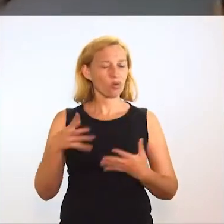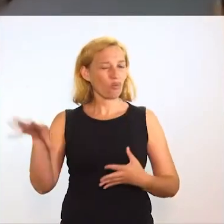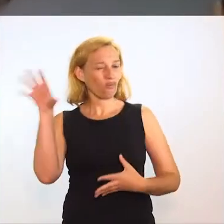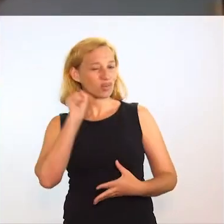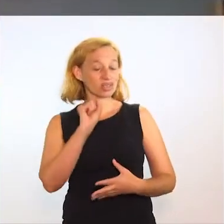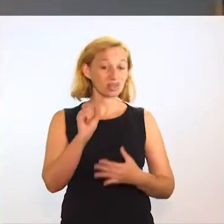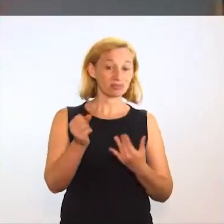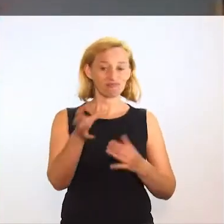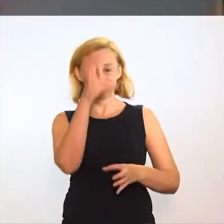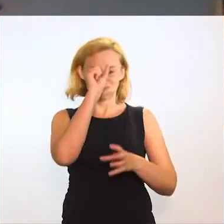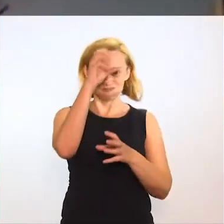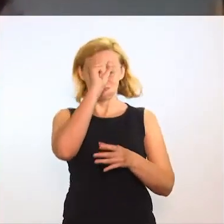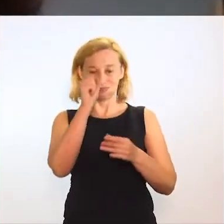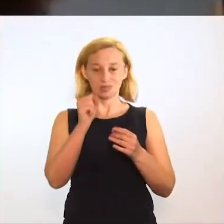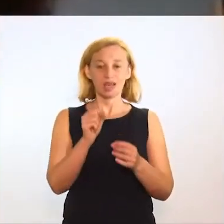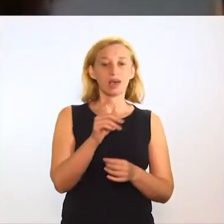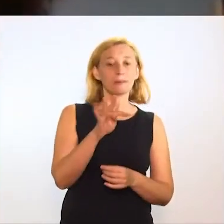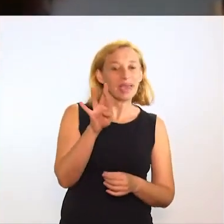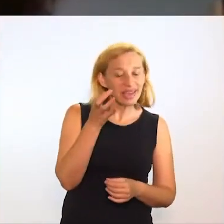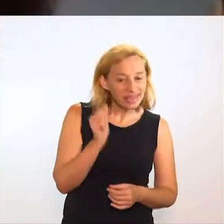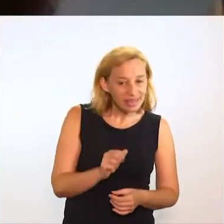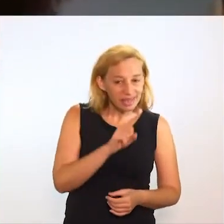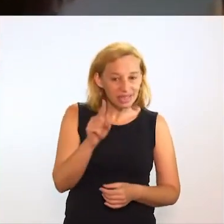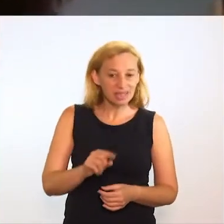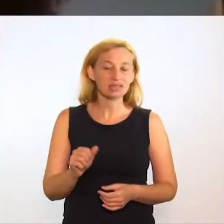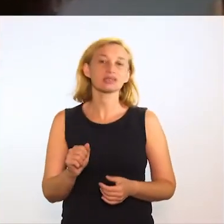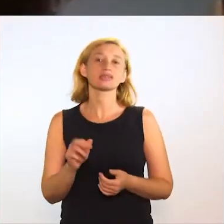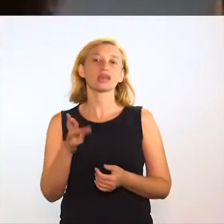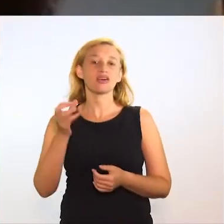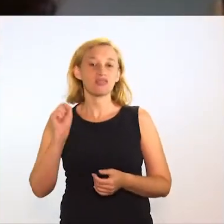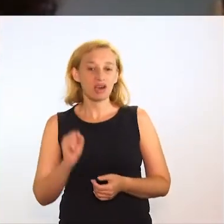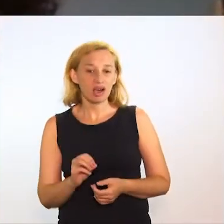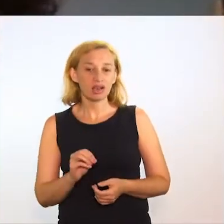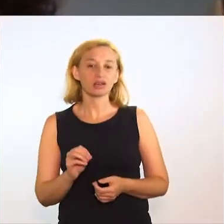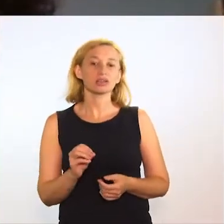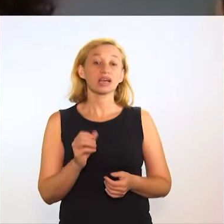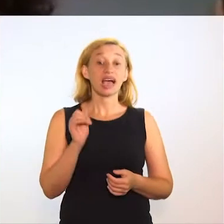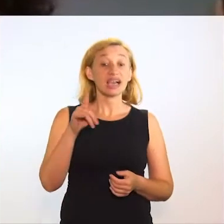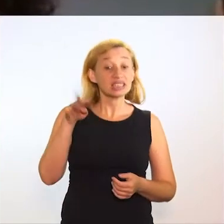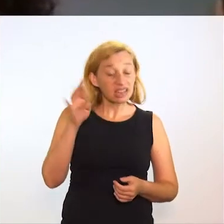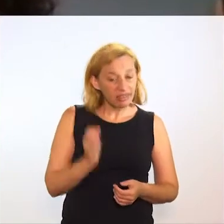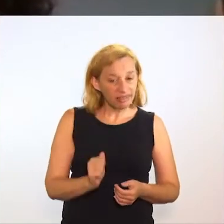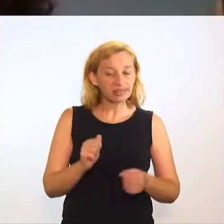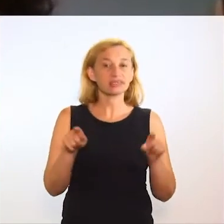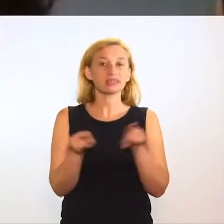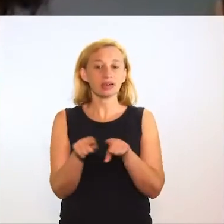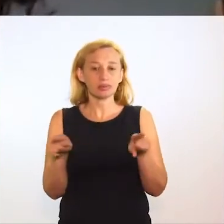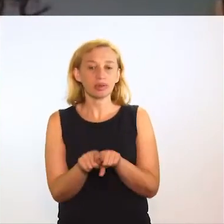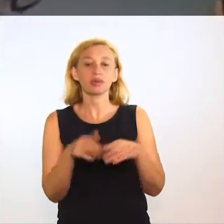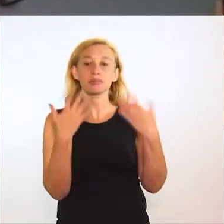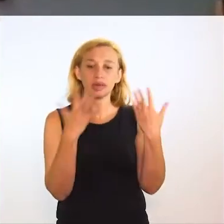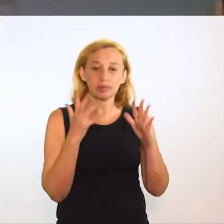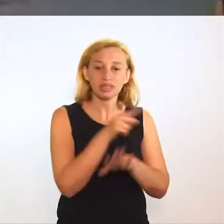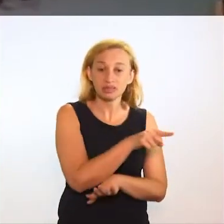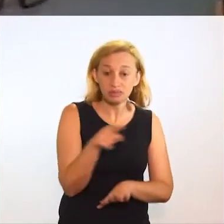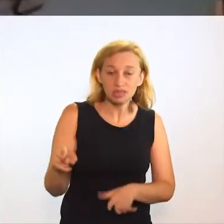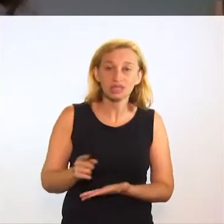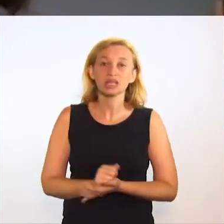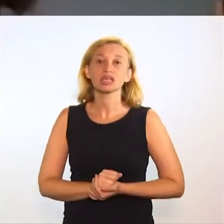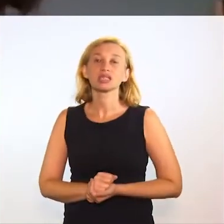de vocês falando. A Beatriz Carvalho, enfim, a Adriana Rodrigues